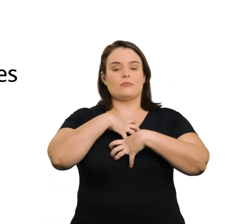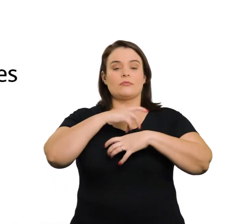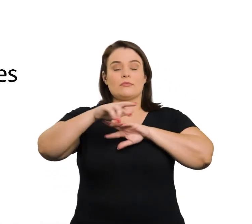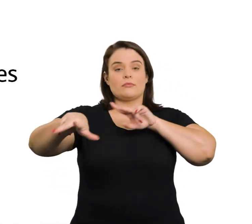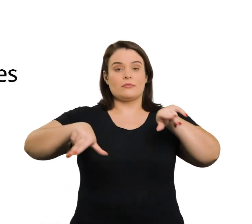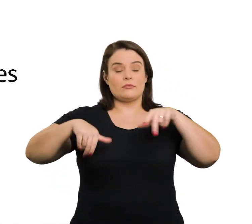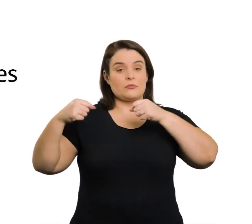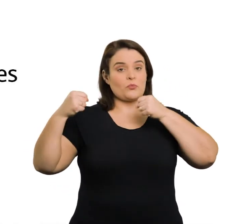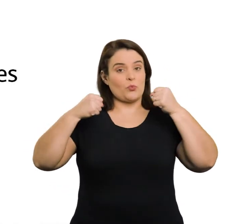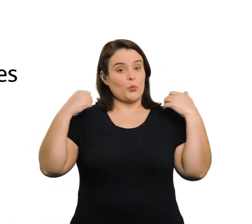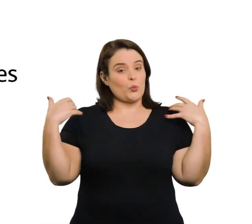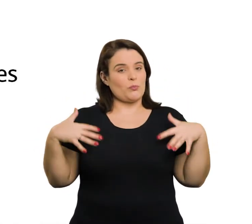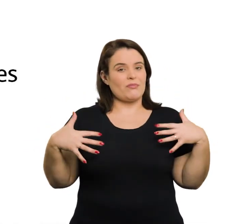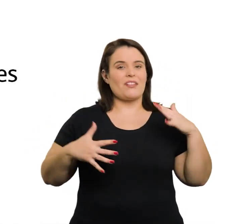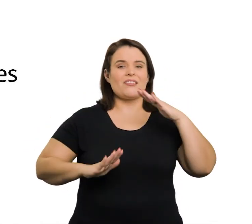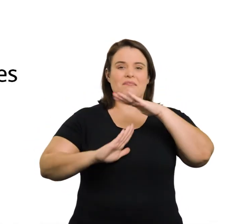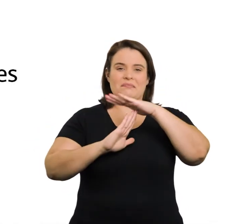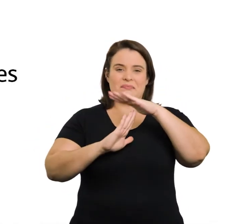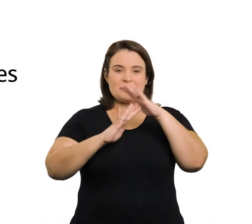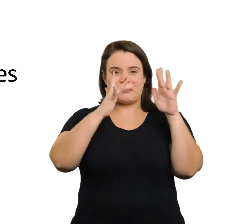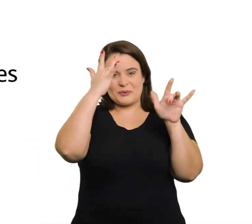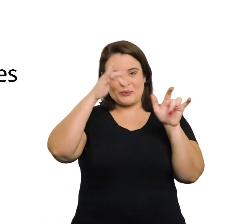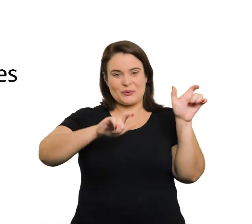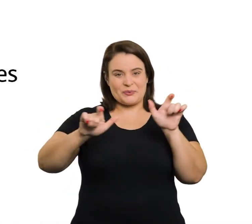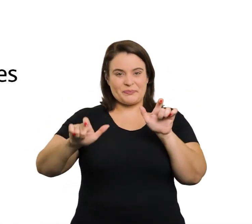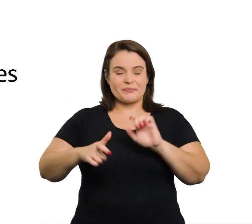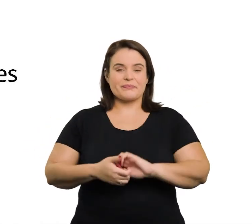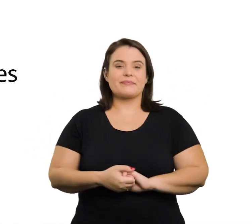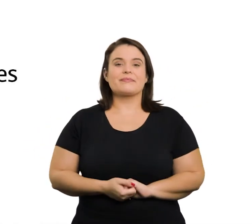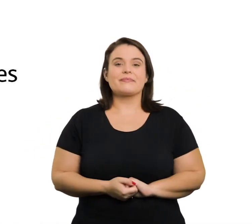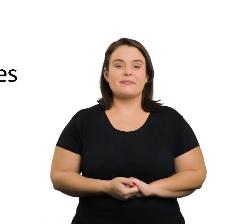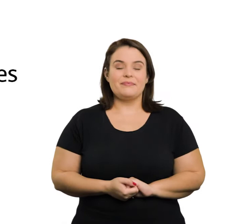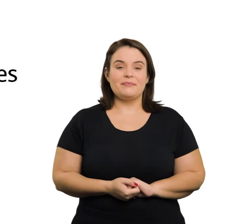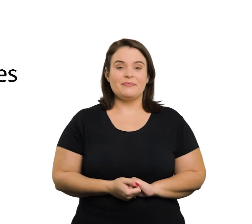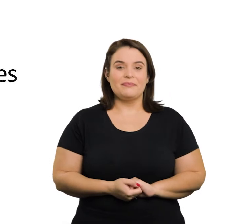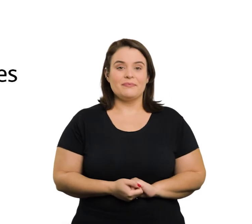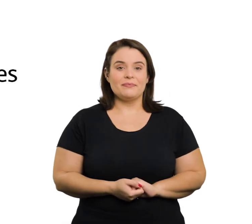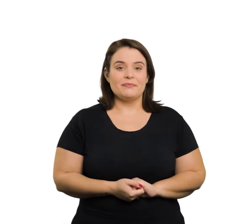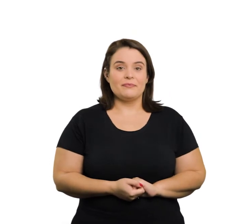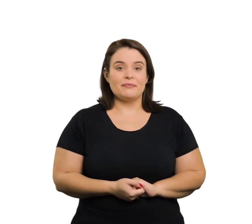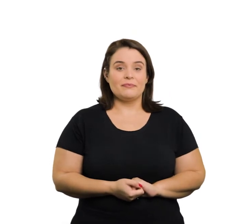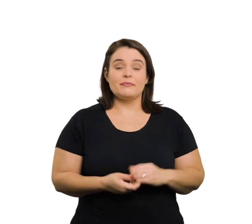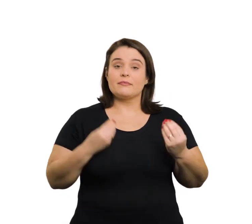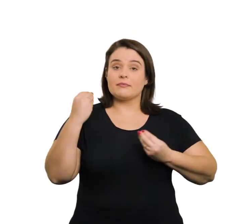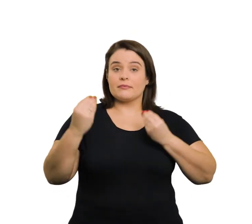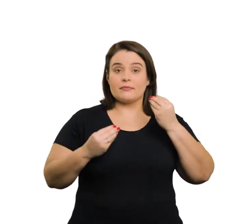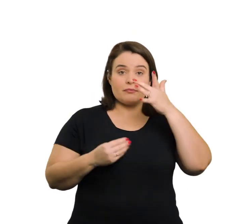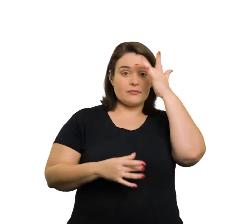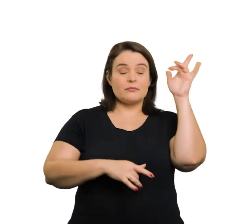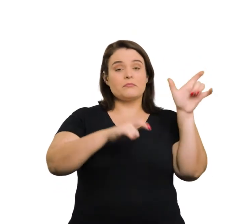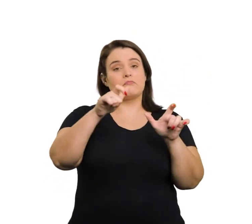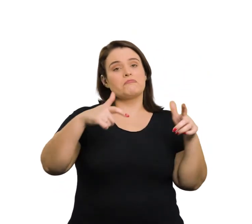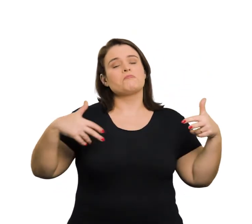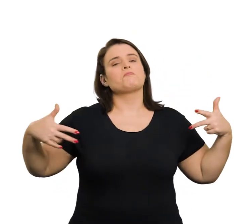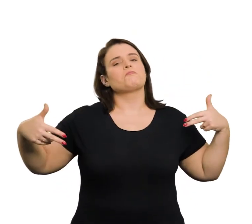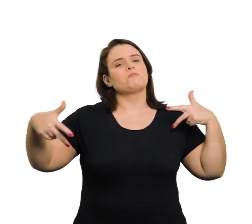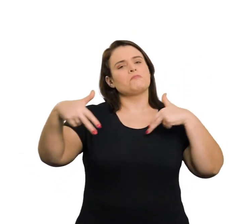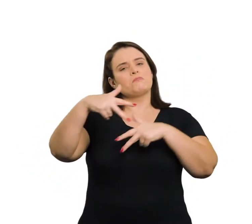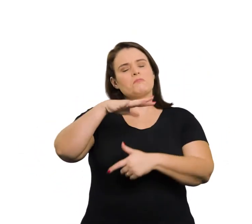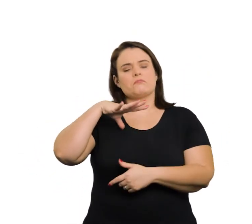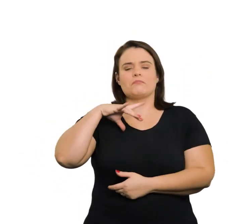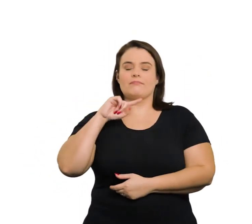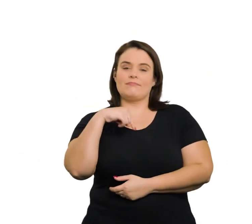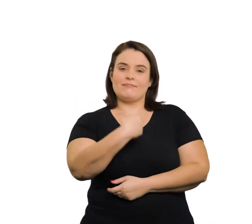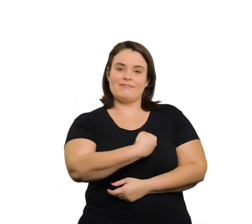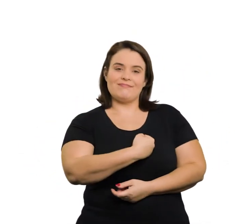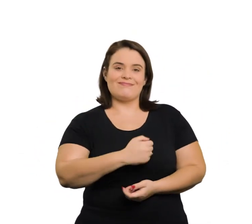necessário considerar as diferentes potencialidades e limitações das pessoas. Como são as